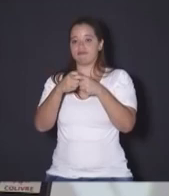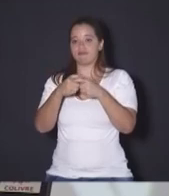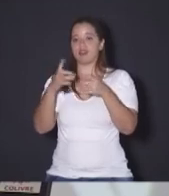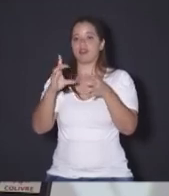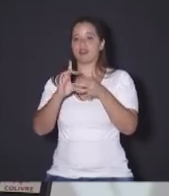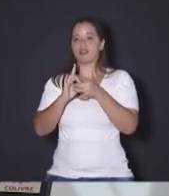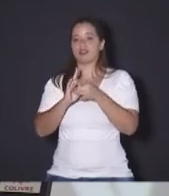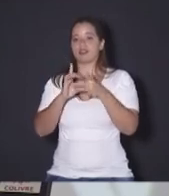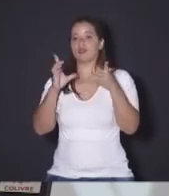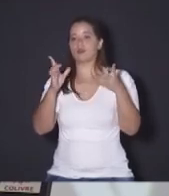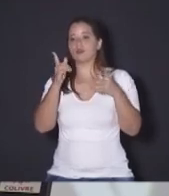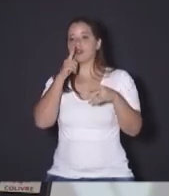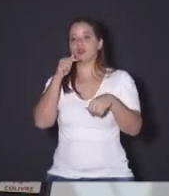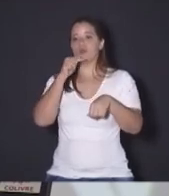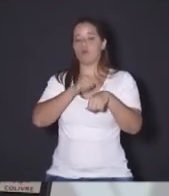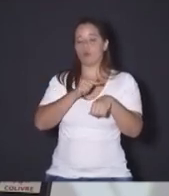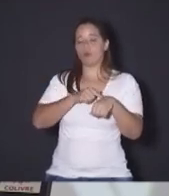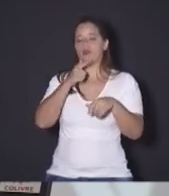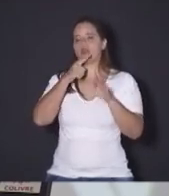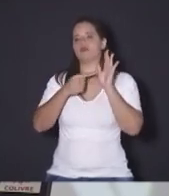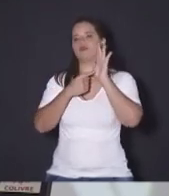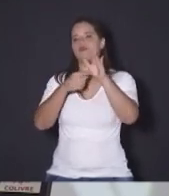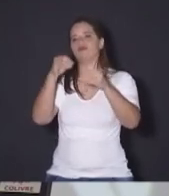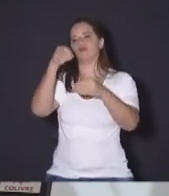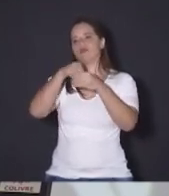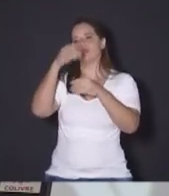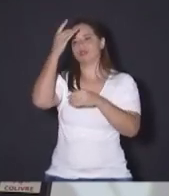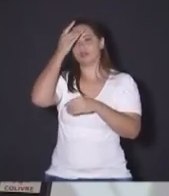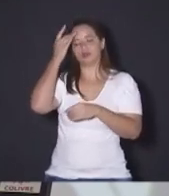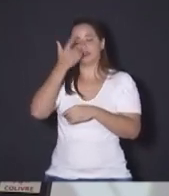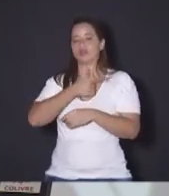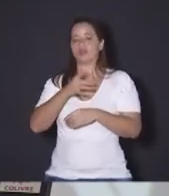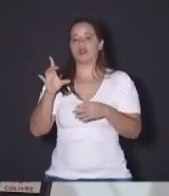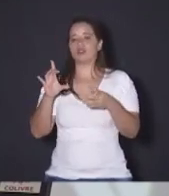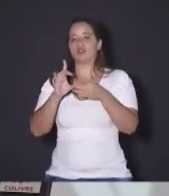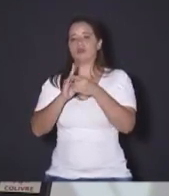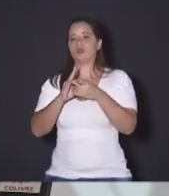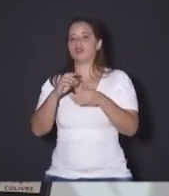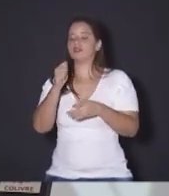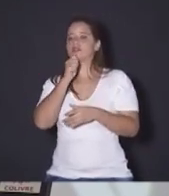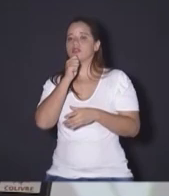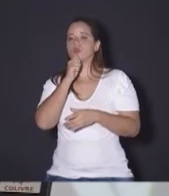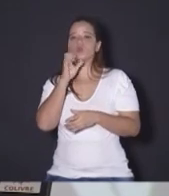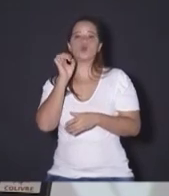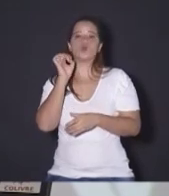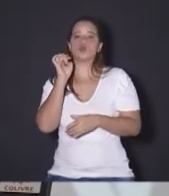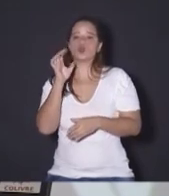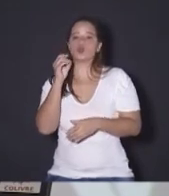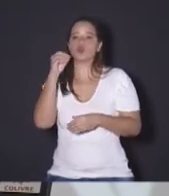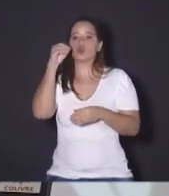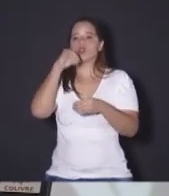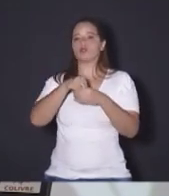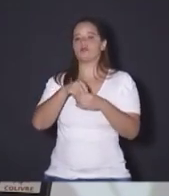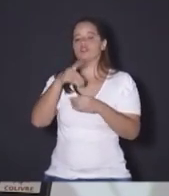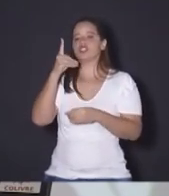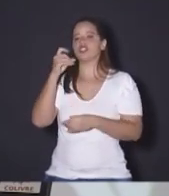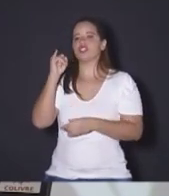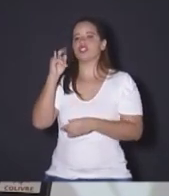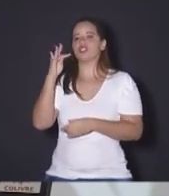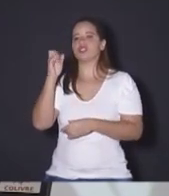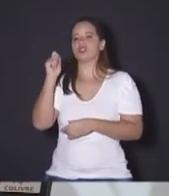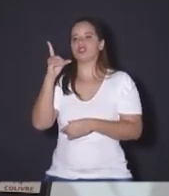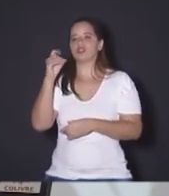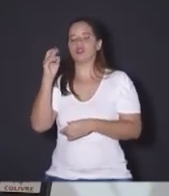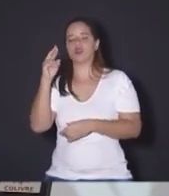apenas um momento que a gente elege representante a gente não tem democracia nenhuma a gente só está elegendo o ditador a cada quatro anos